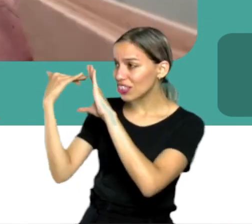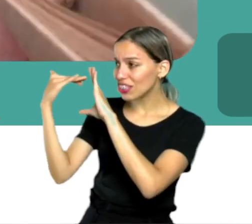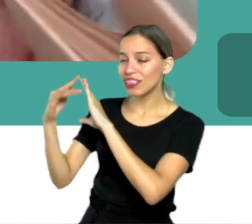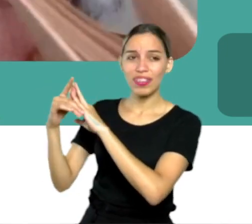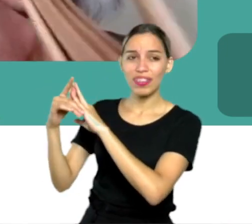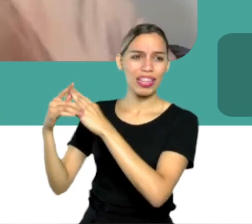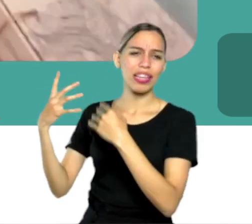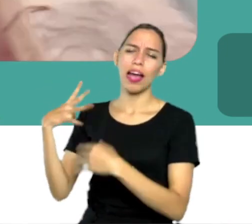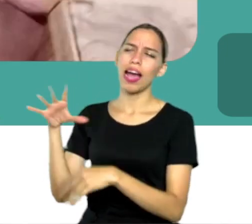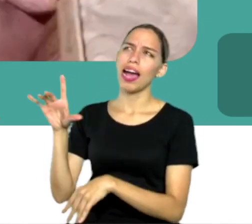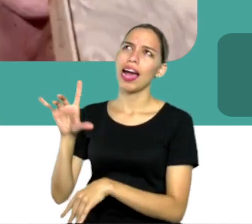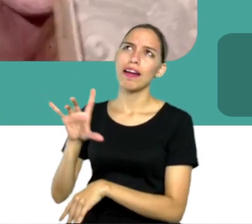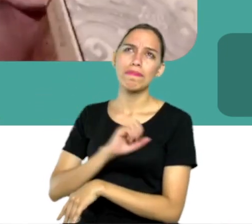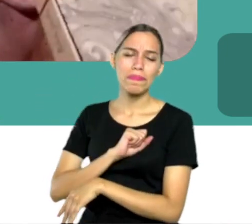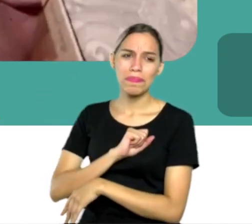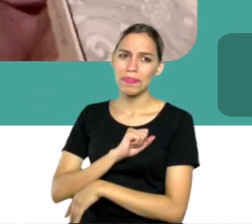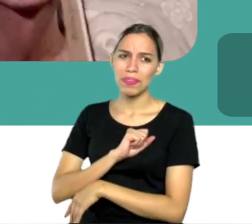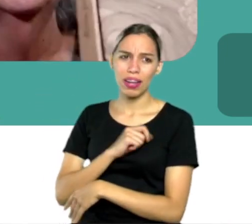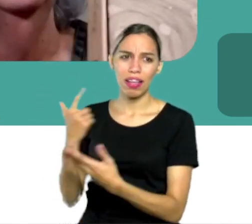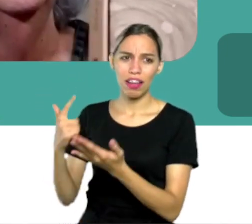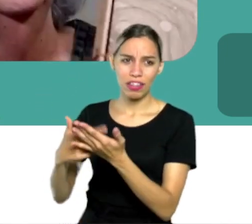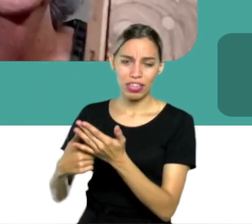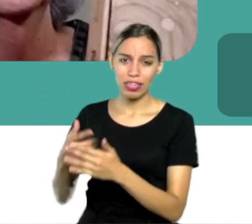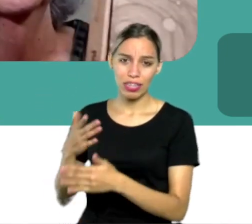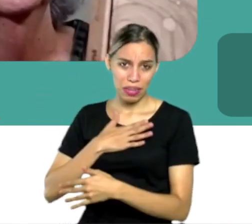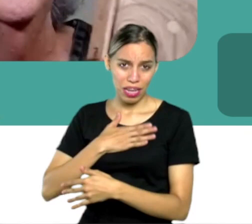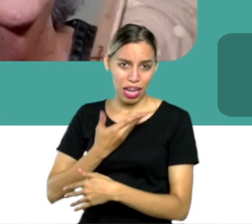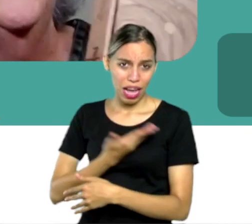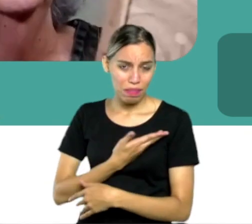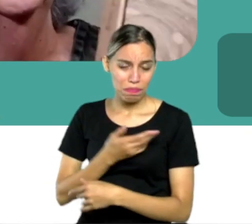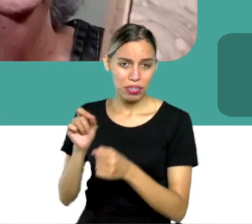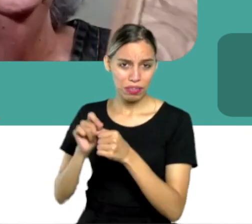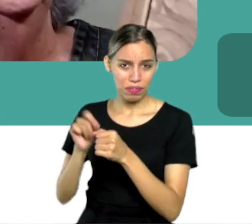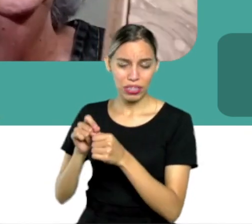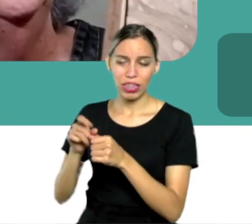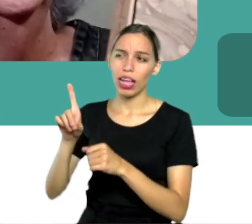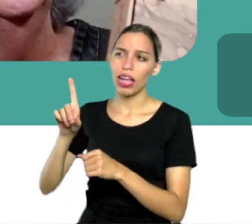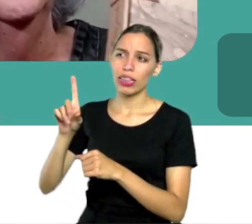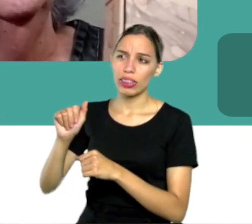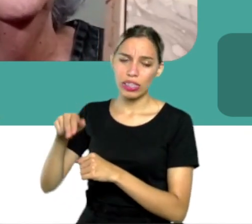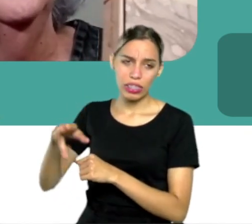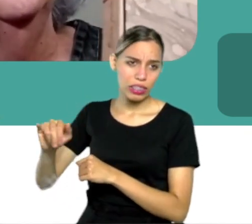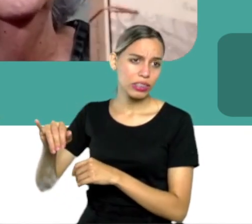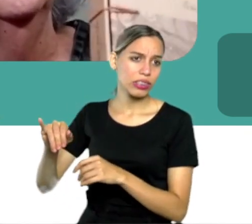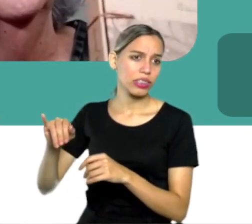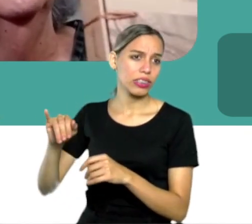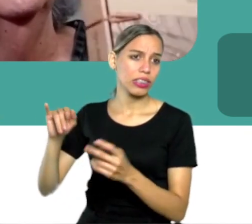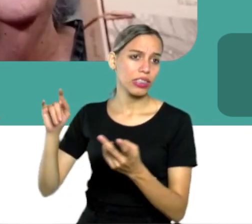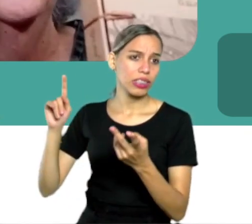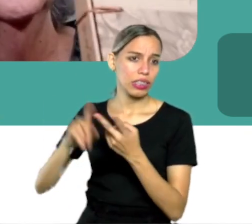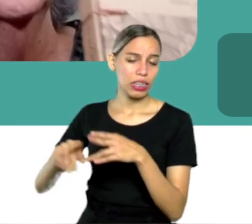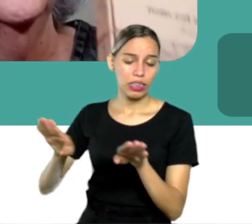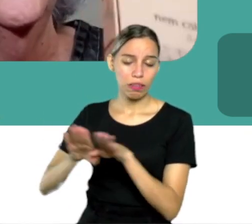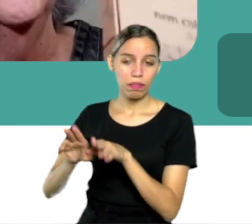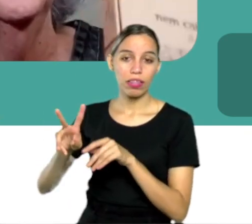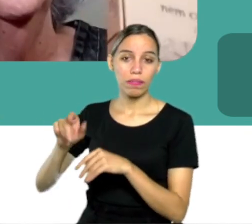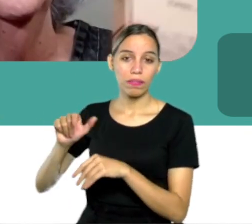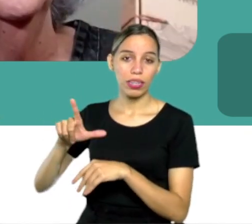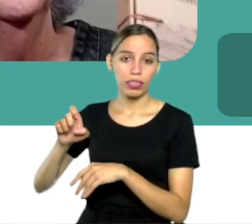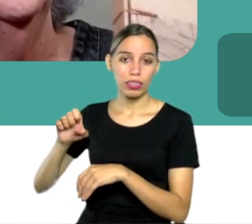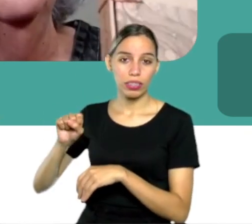é um livro artesanal que minhas amigas, a Dani e a Valesca